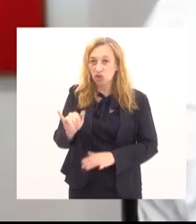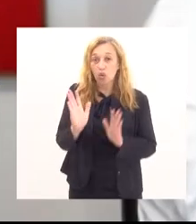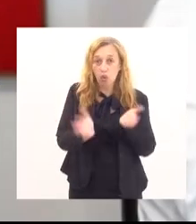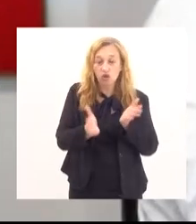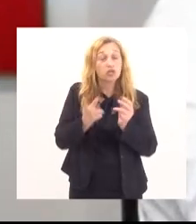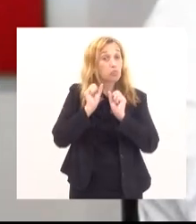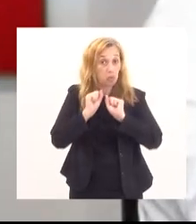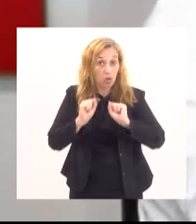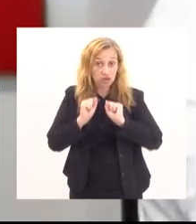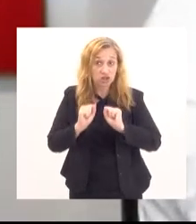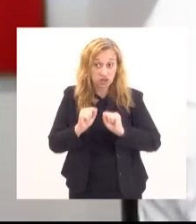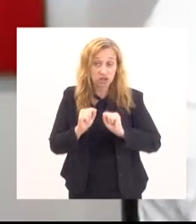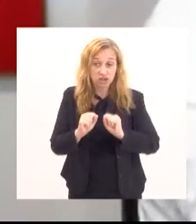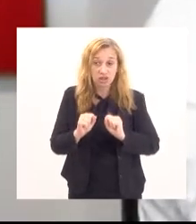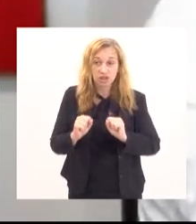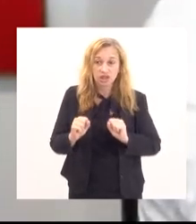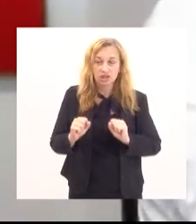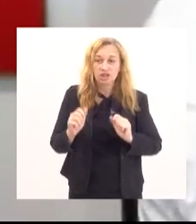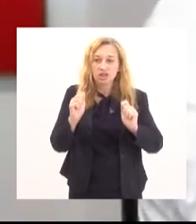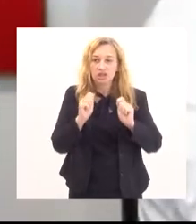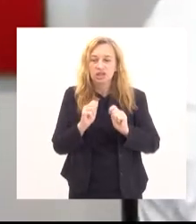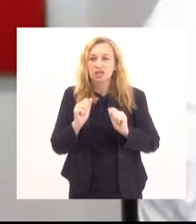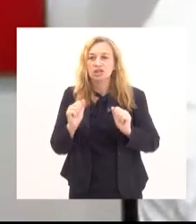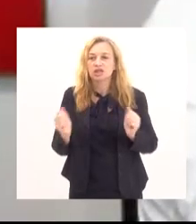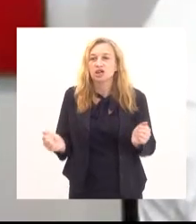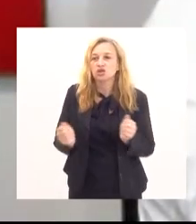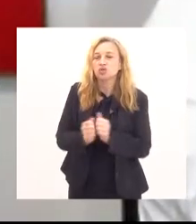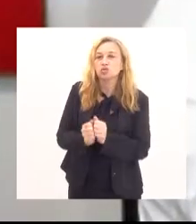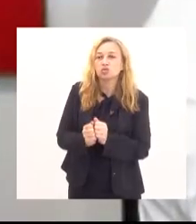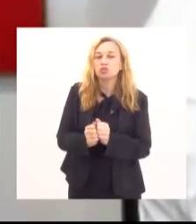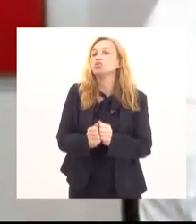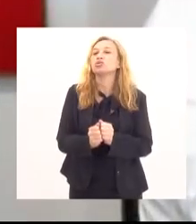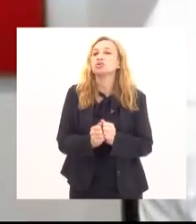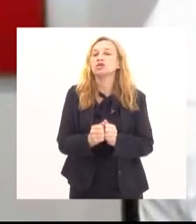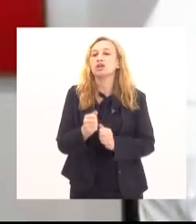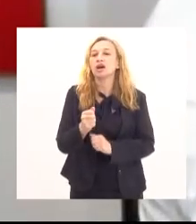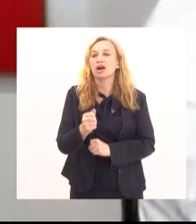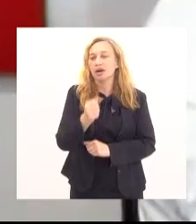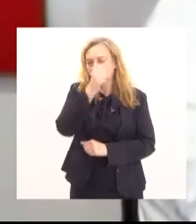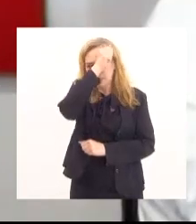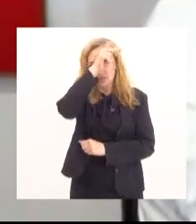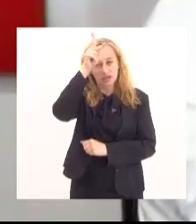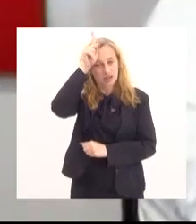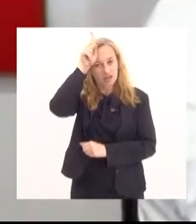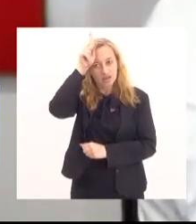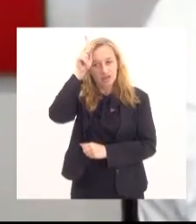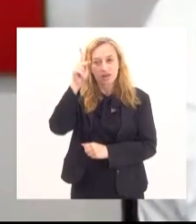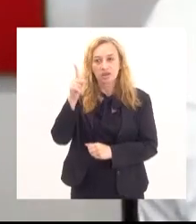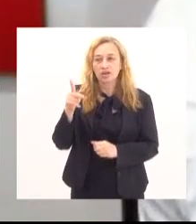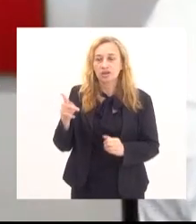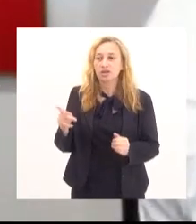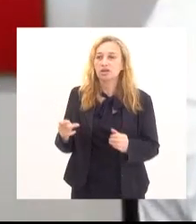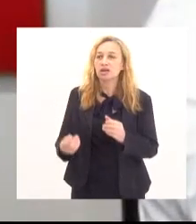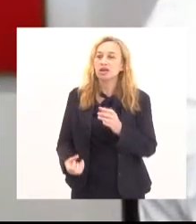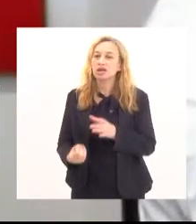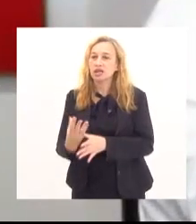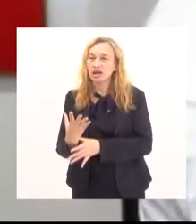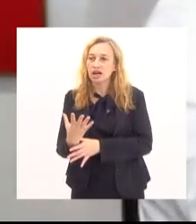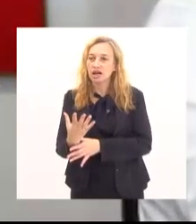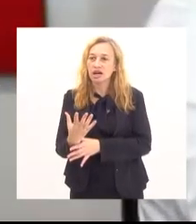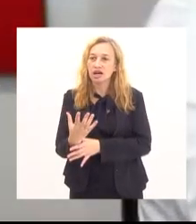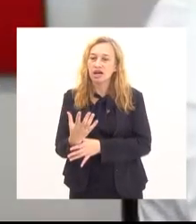pode se associar com prefeituras ao longo do arco para criar distritos industriais, inclusive com